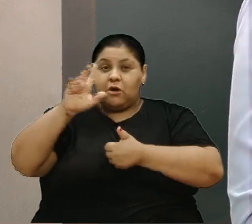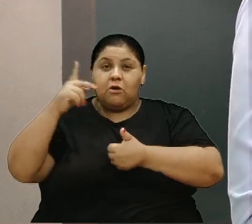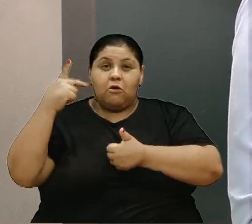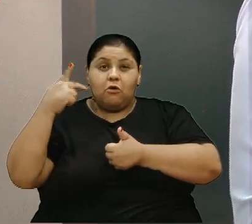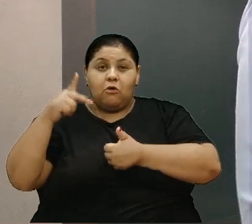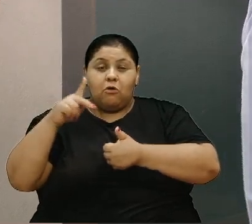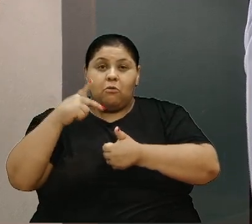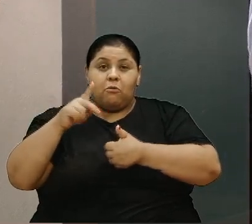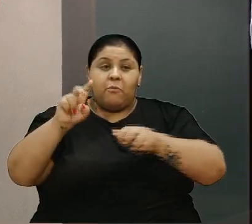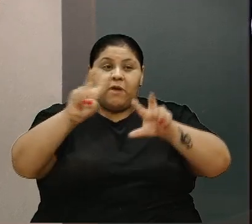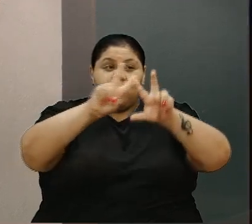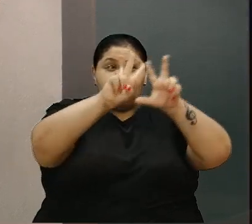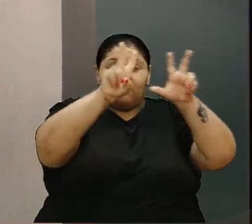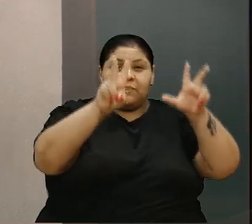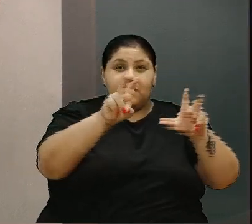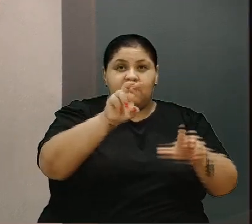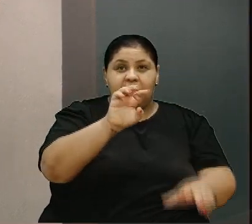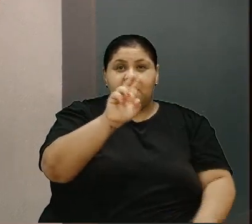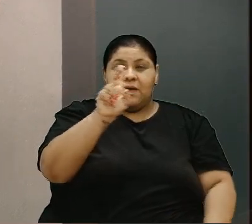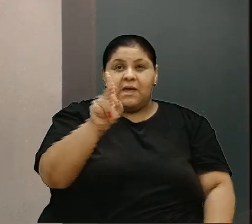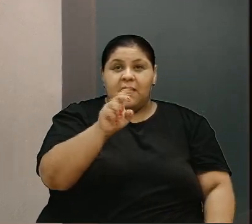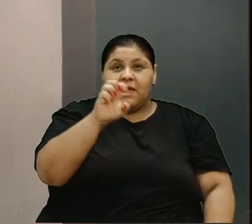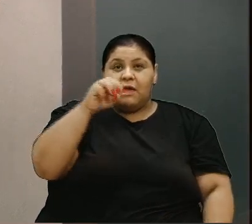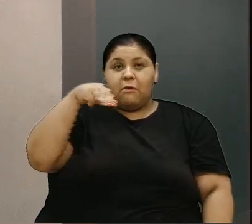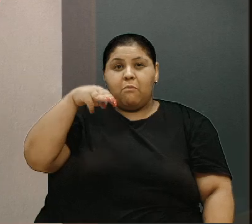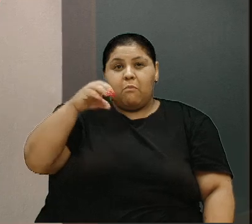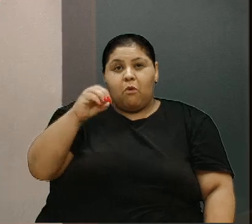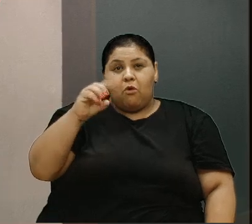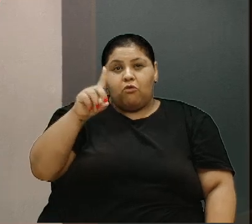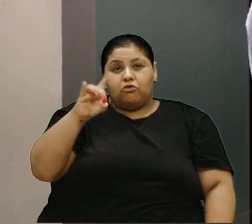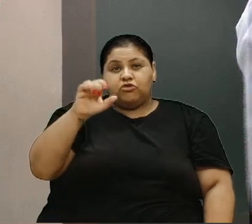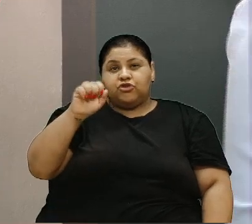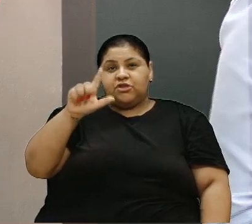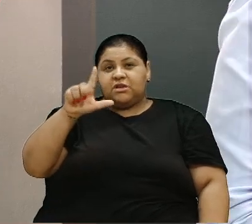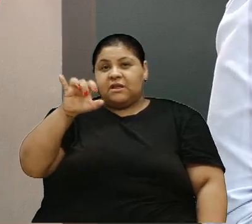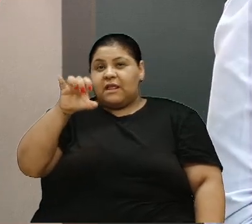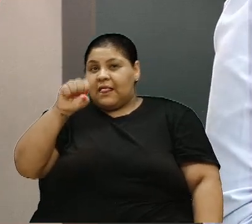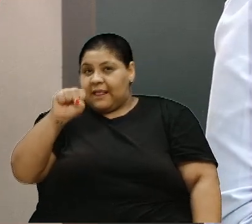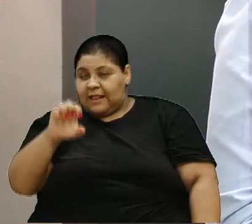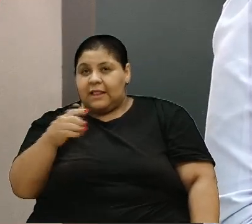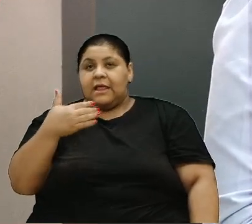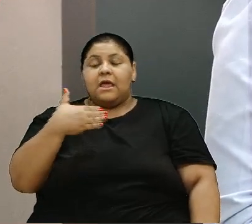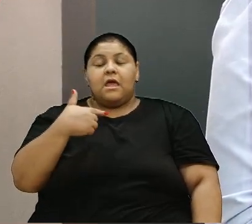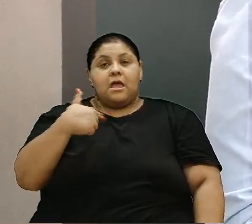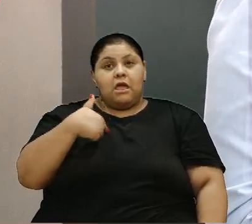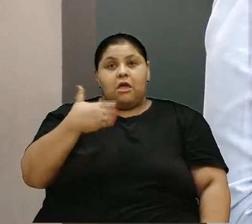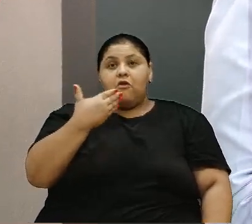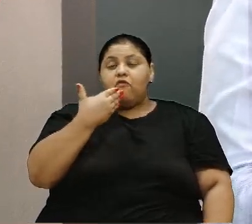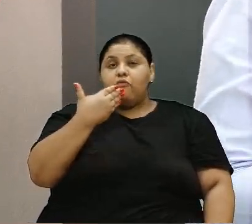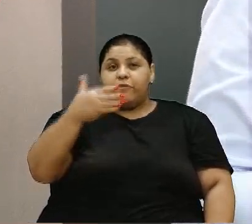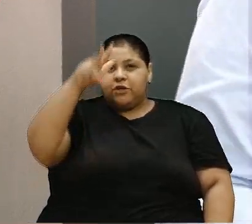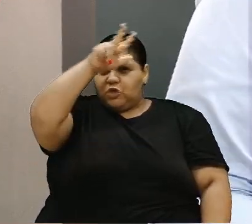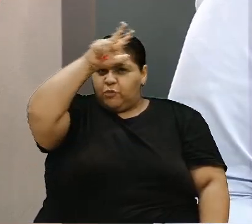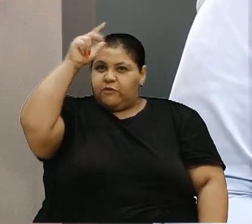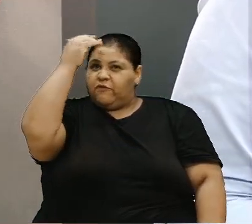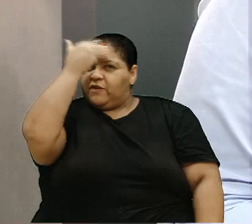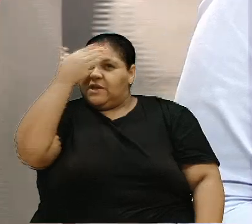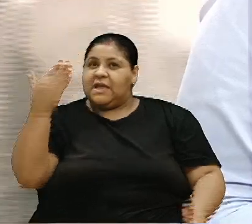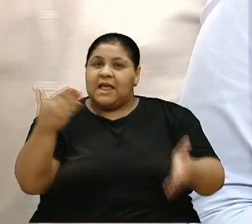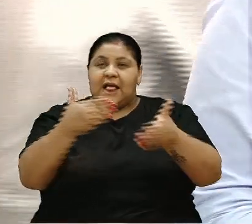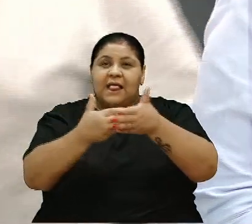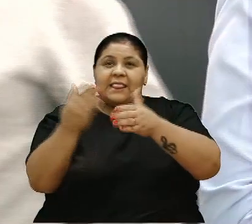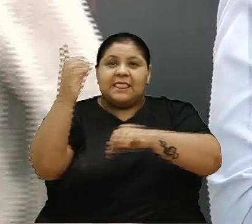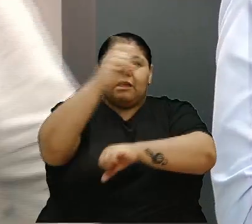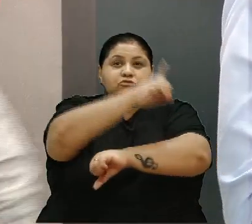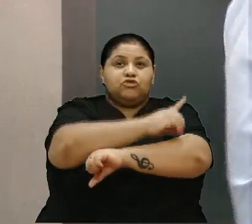provocar o prefeito Adiló de que nós, até o dia 12 de março, que é em tal reunião, que nós pensemos,